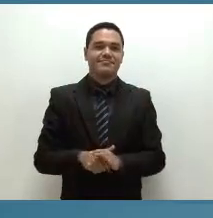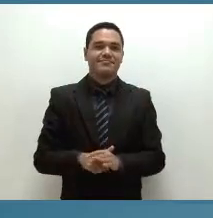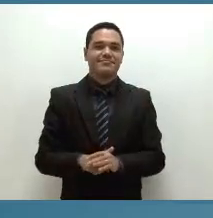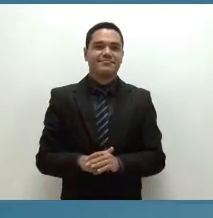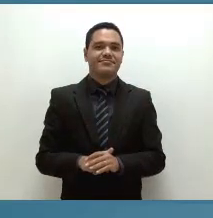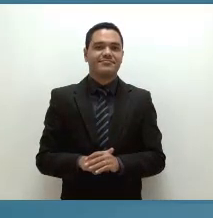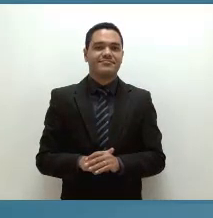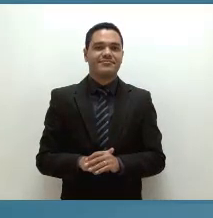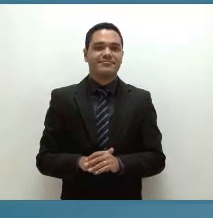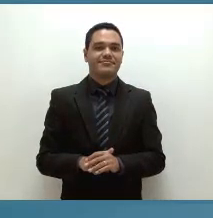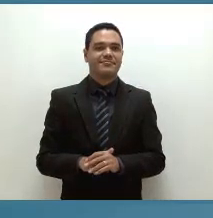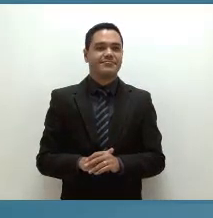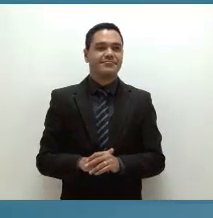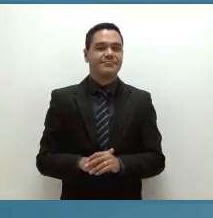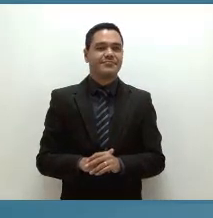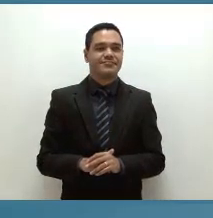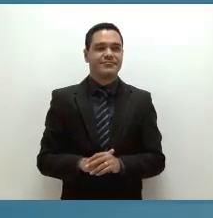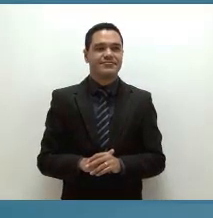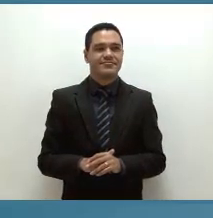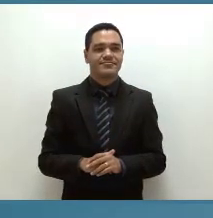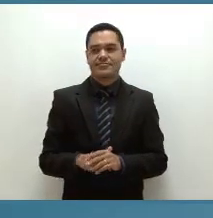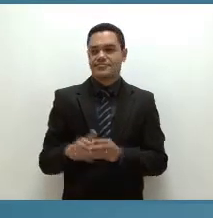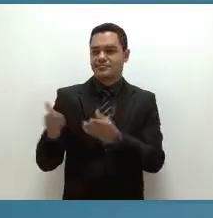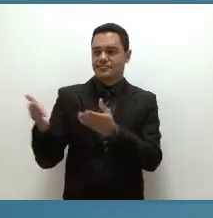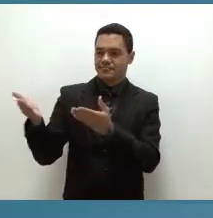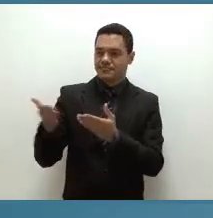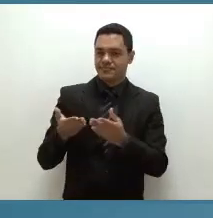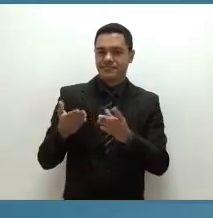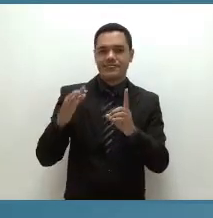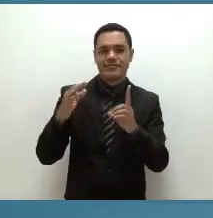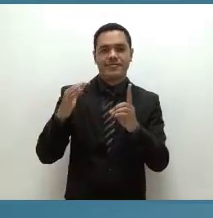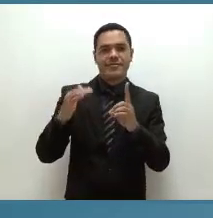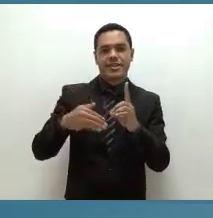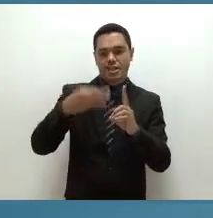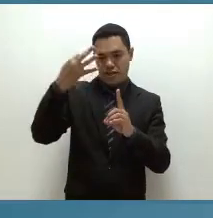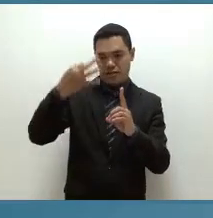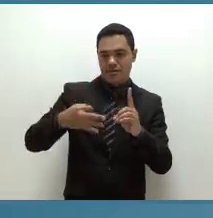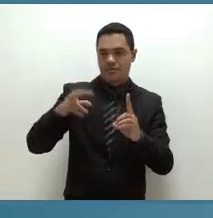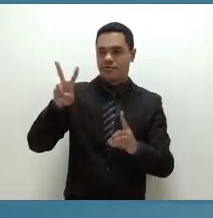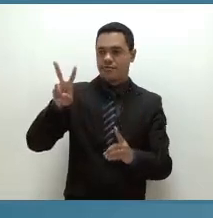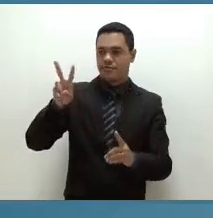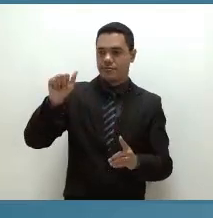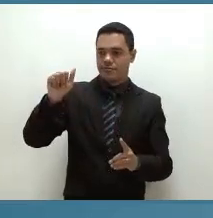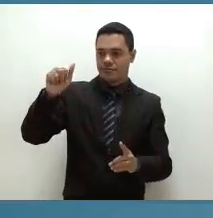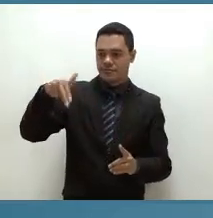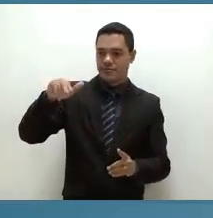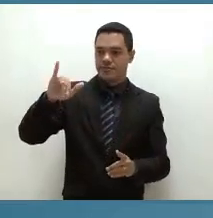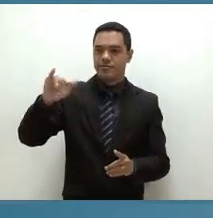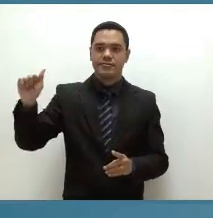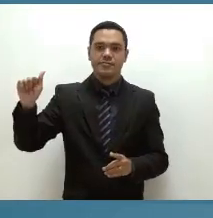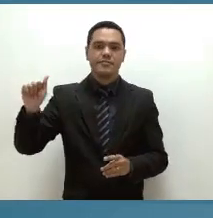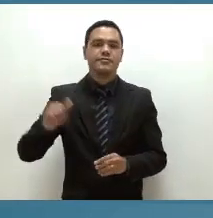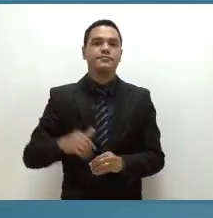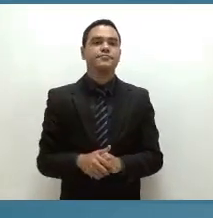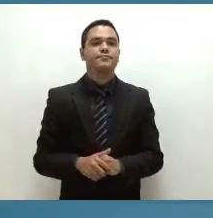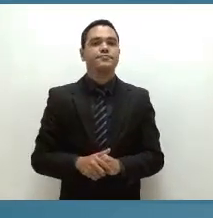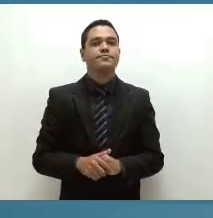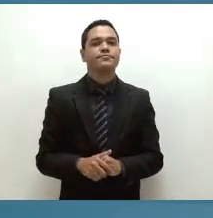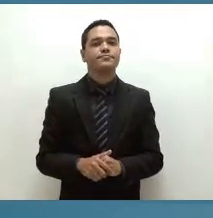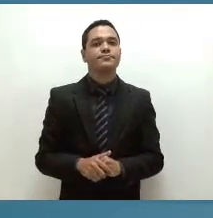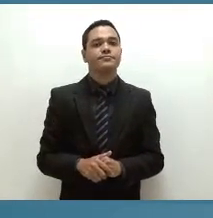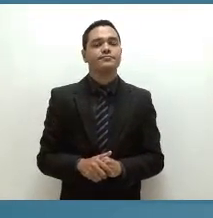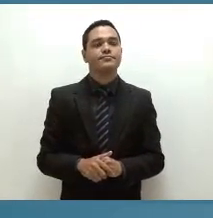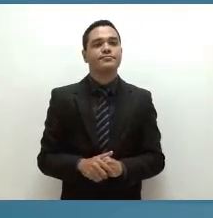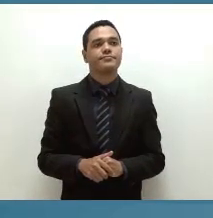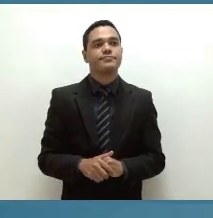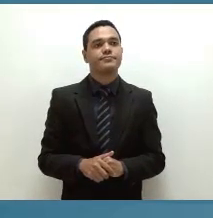Desembargadora. Senhora presidente. Desembargadora Vânia Silveira. Eu peço a palavra também para prestar